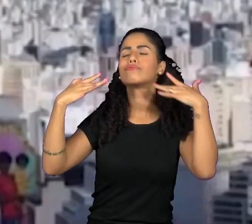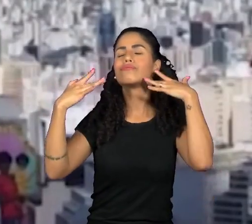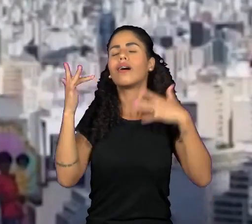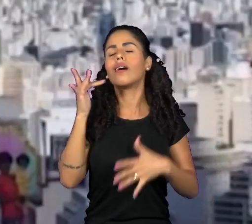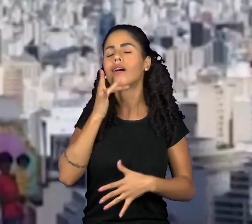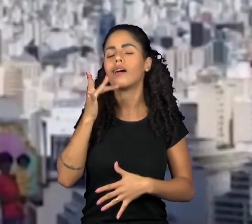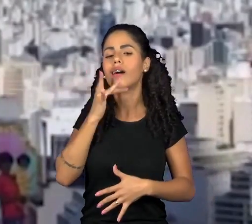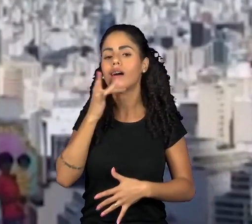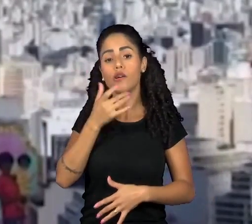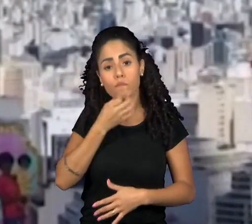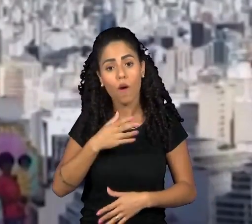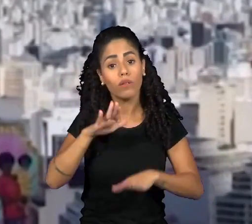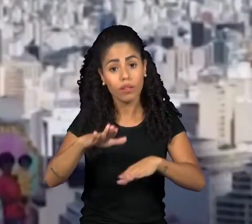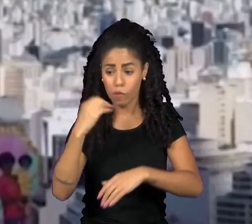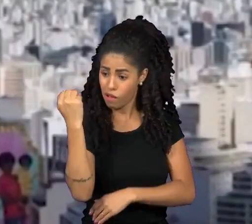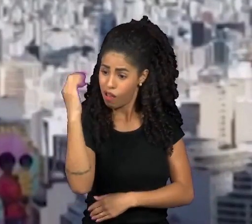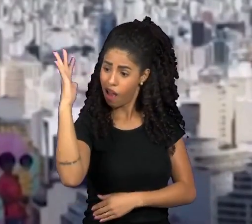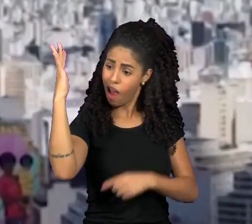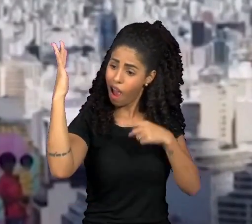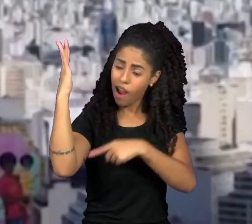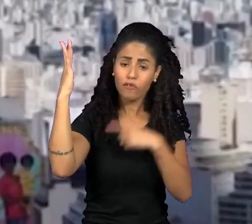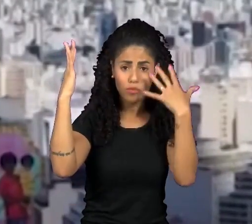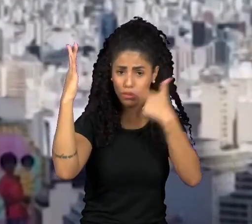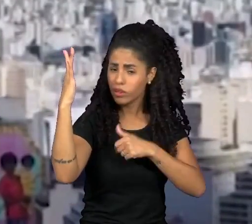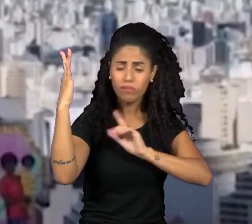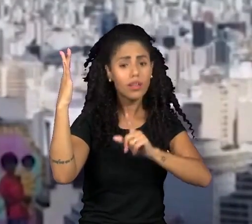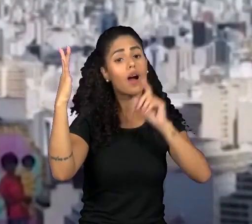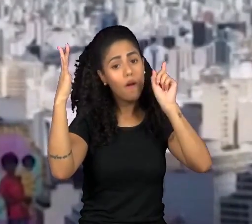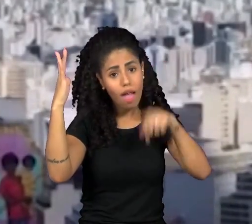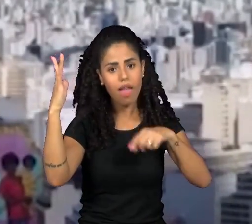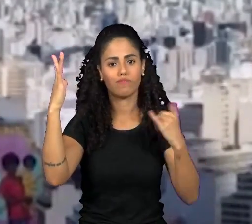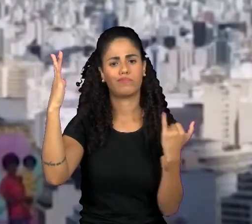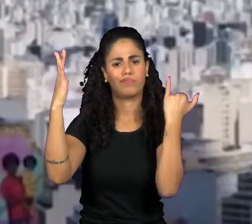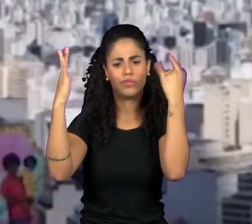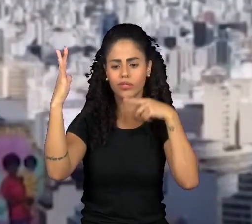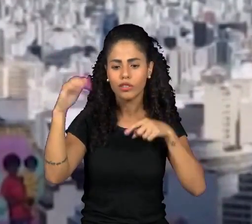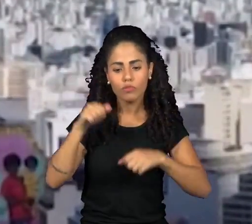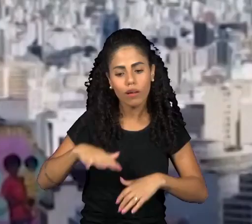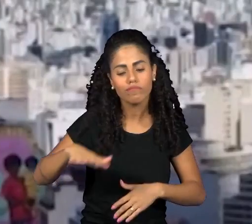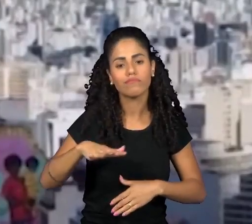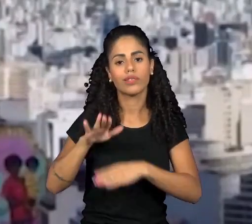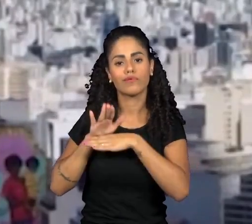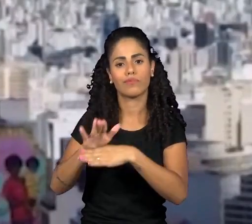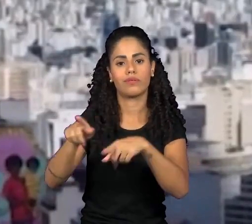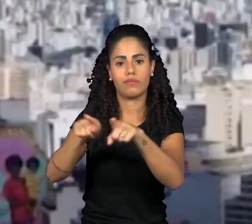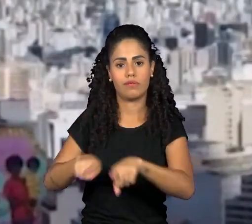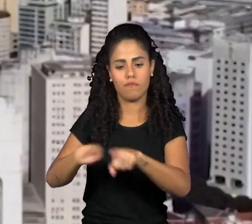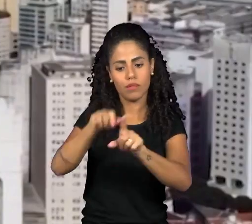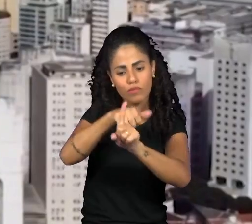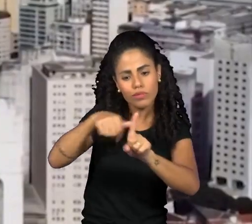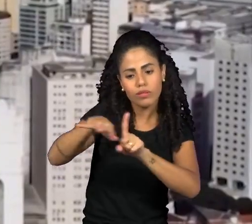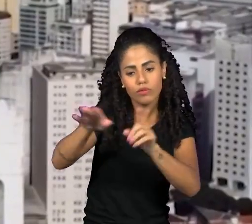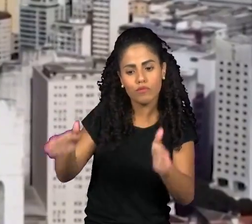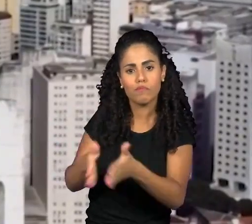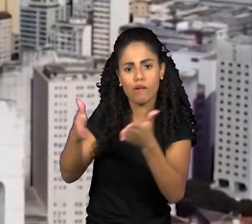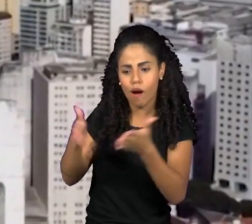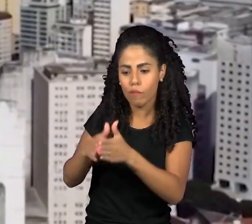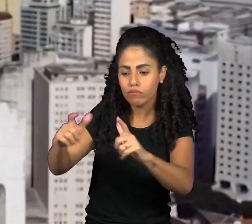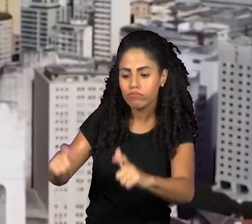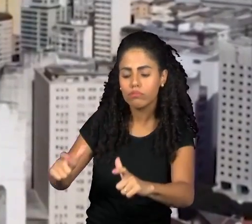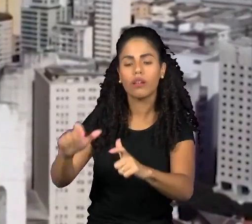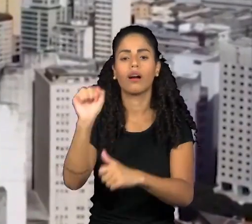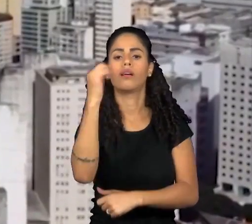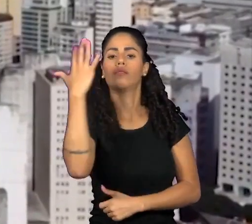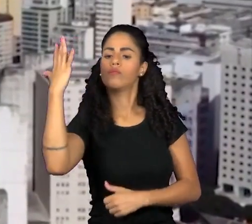várias experiências que já tem hoje no campo da moradia para as populações de baixa renda, que é telhados verdes. Uma forma de